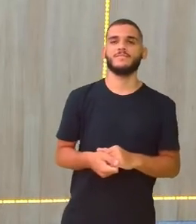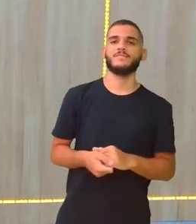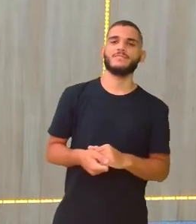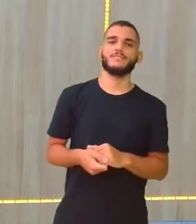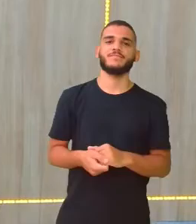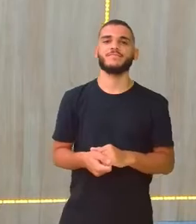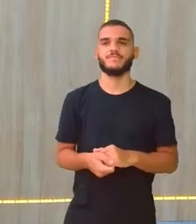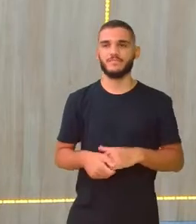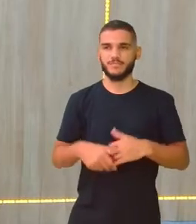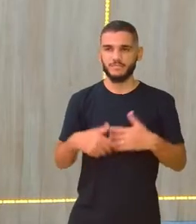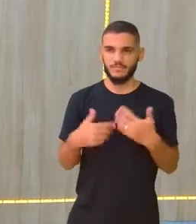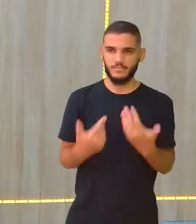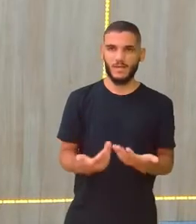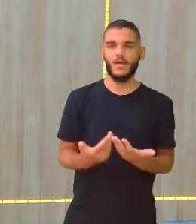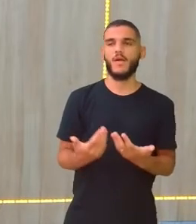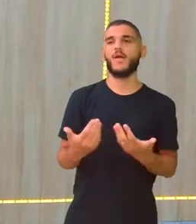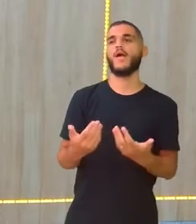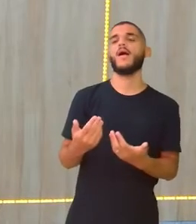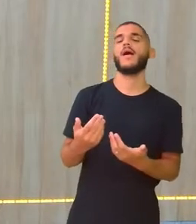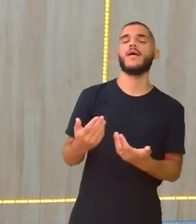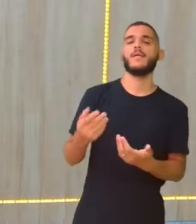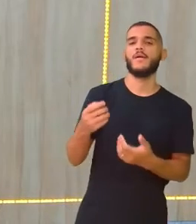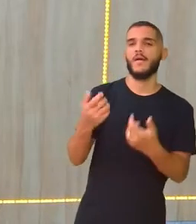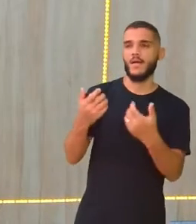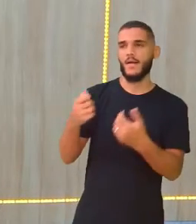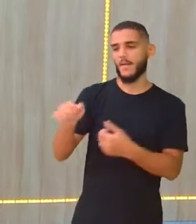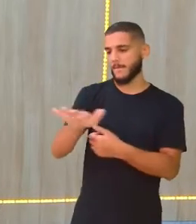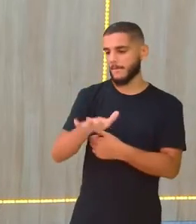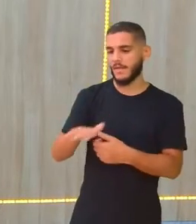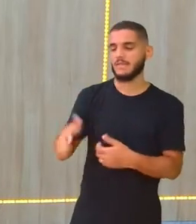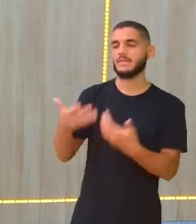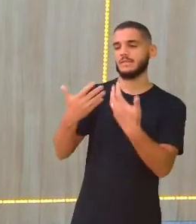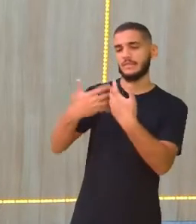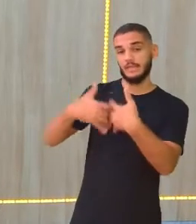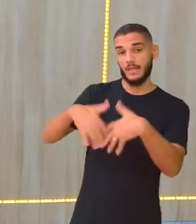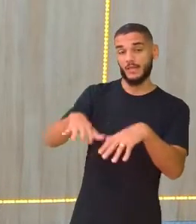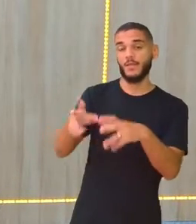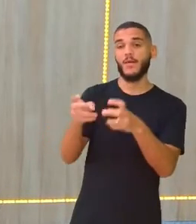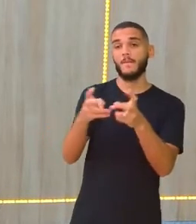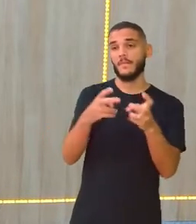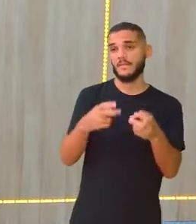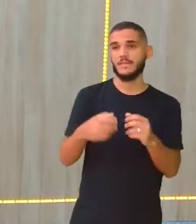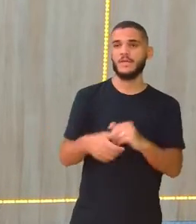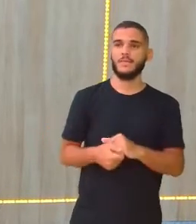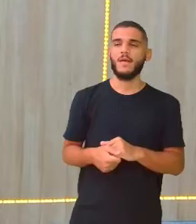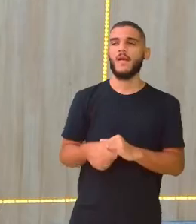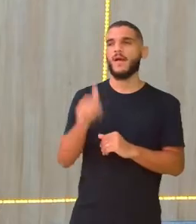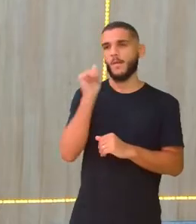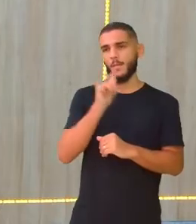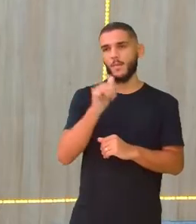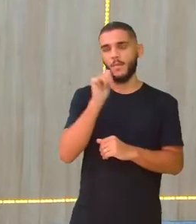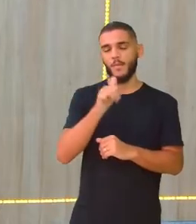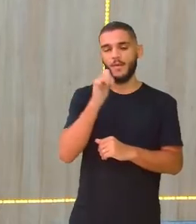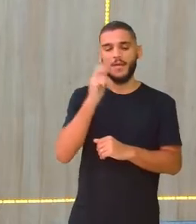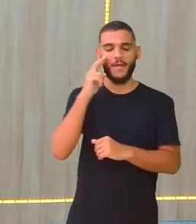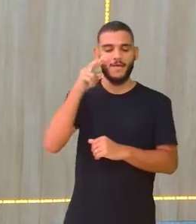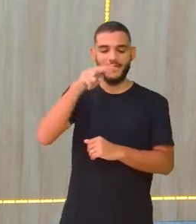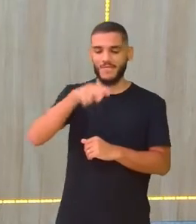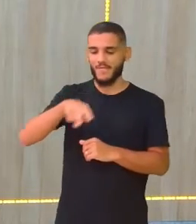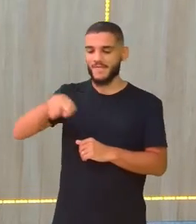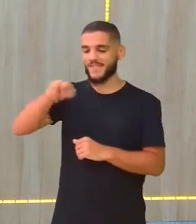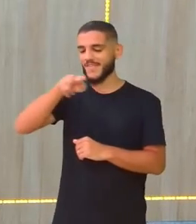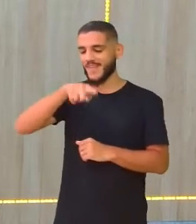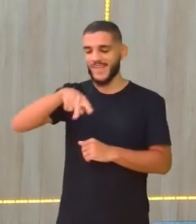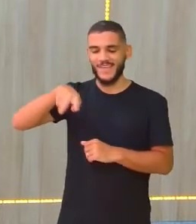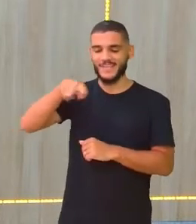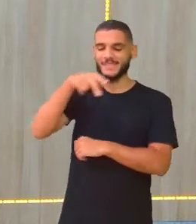aqui, uma paisagem que é natural, rapaz. Não tão natural assim, Aquela que a moça está olhando lá embaixo é natural, porque